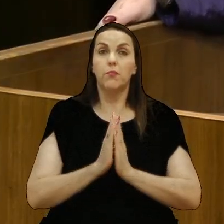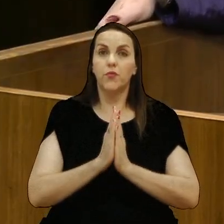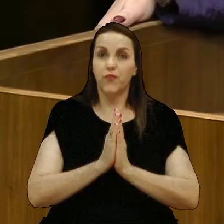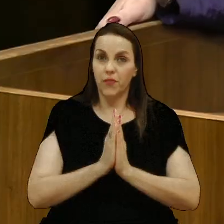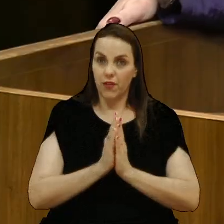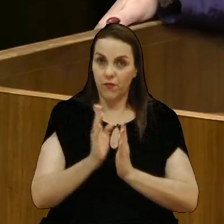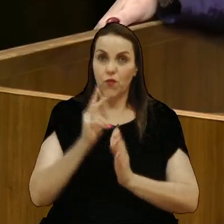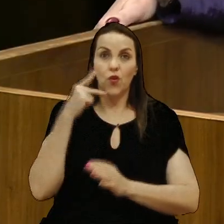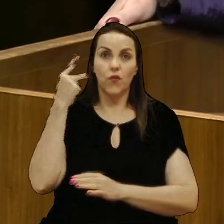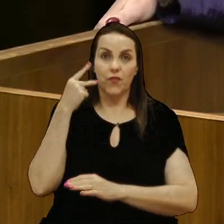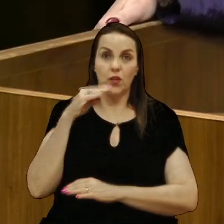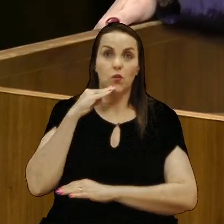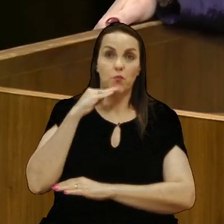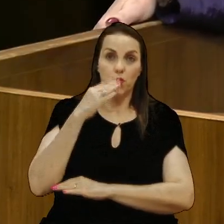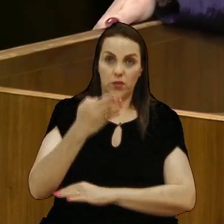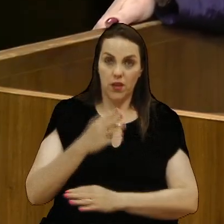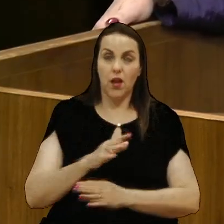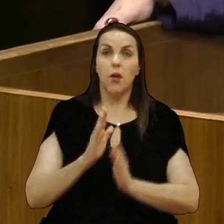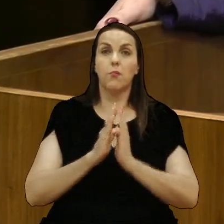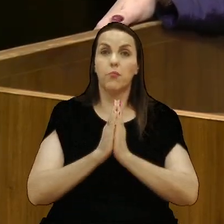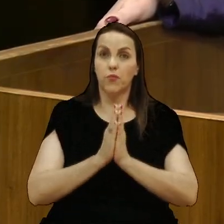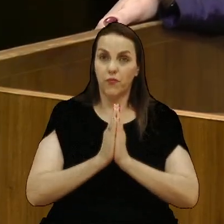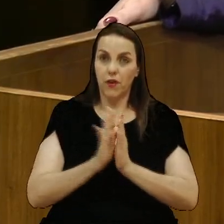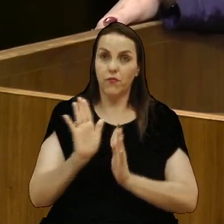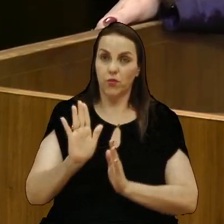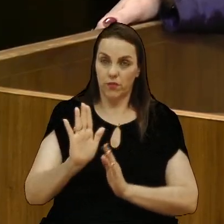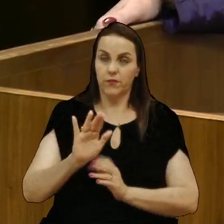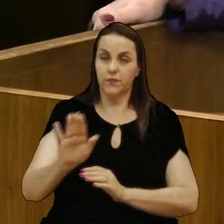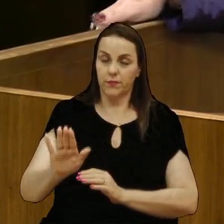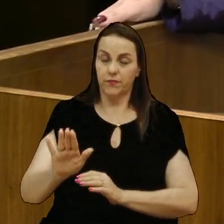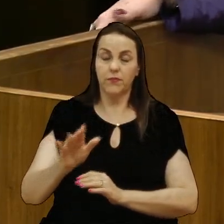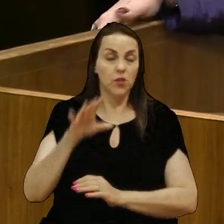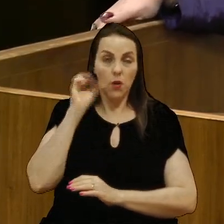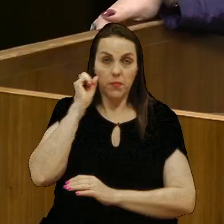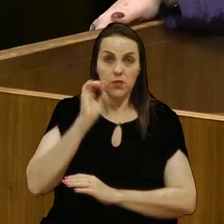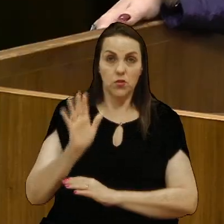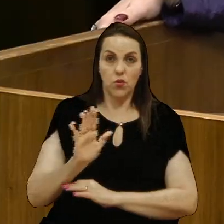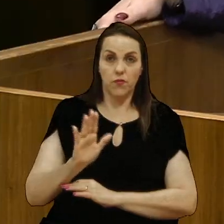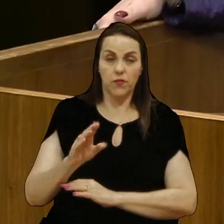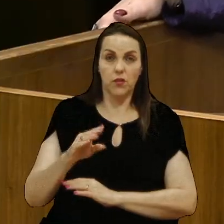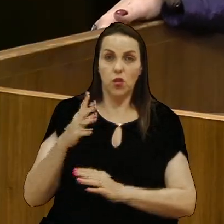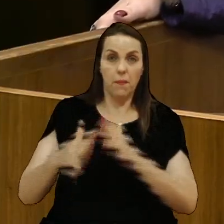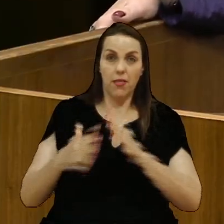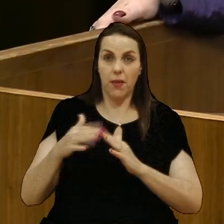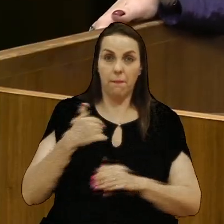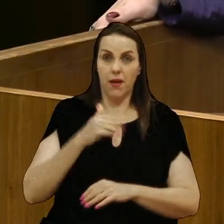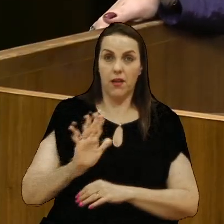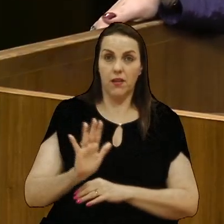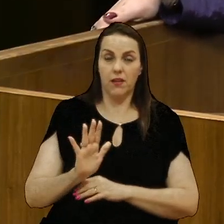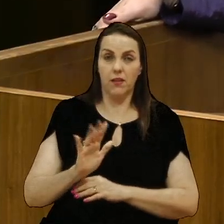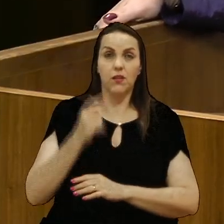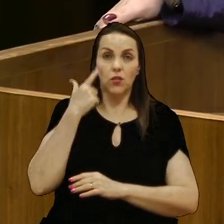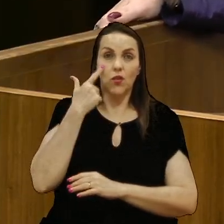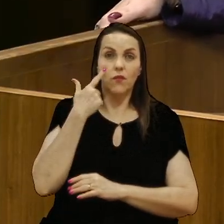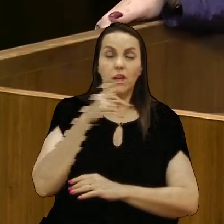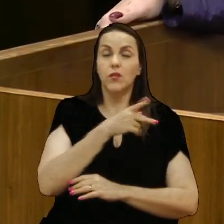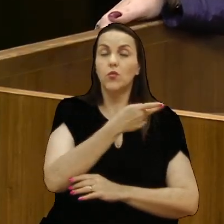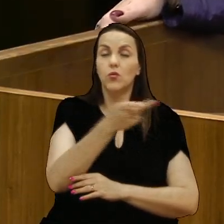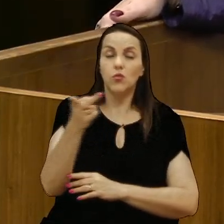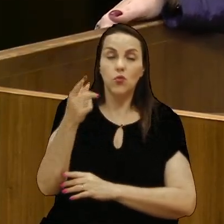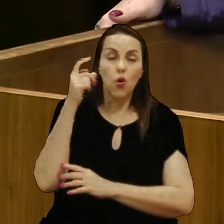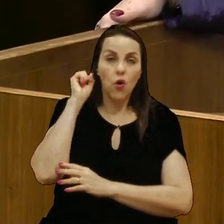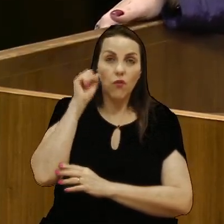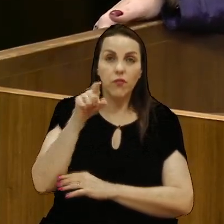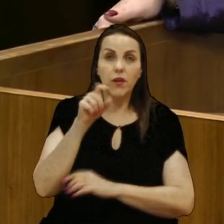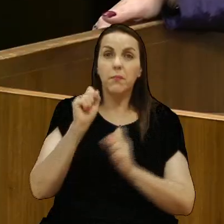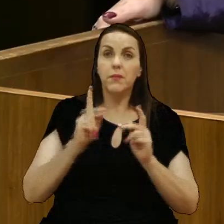não, vereador Bortola. Não precisa me ouvir, só não me atrapalha. Por favor. Não estou falando para ti mesmo, estou falando para quem nos ouve. Porque quem não